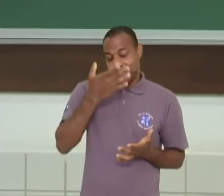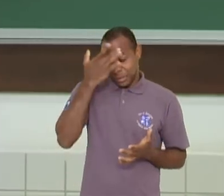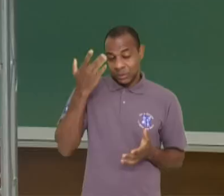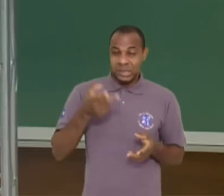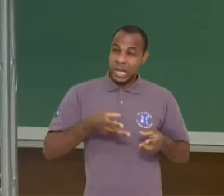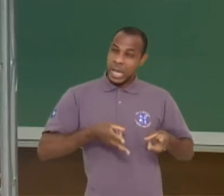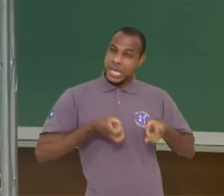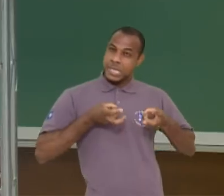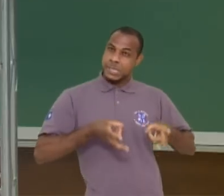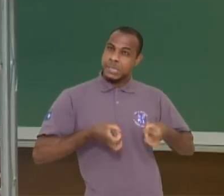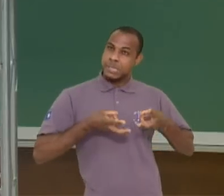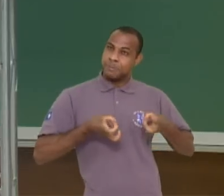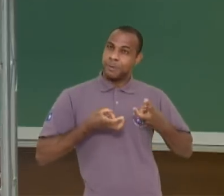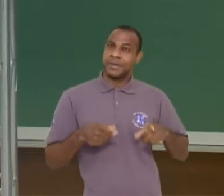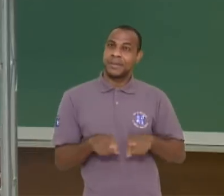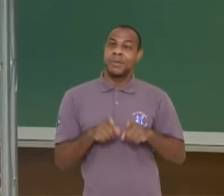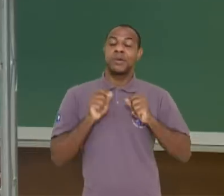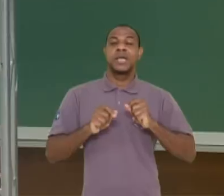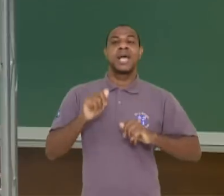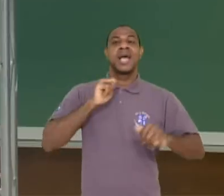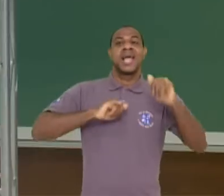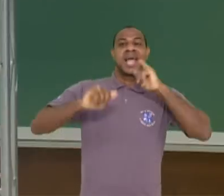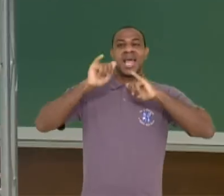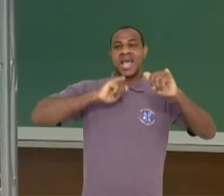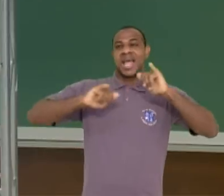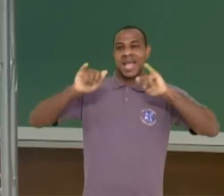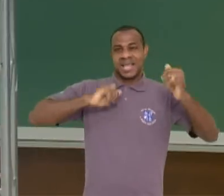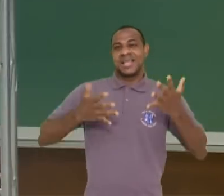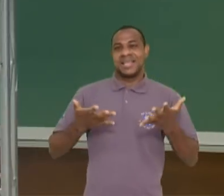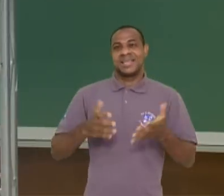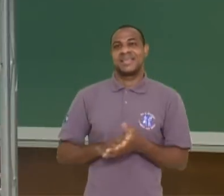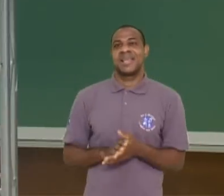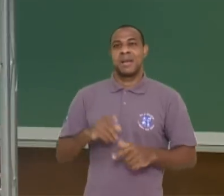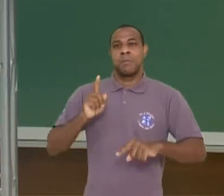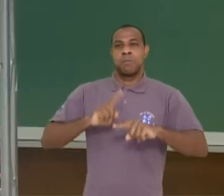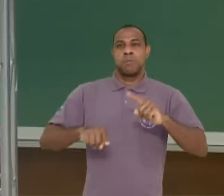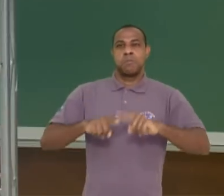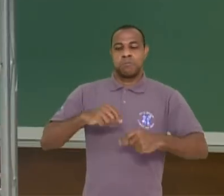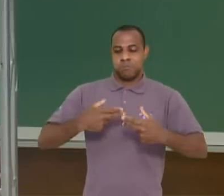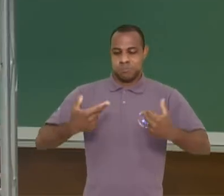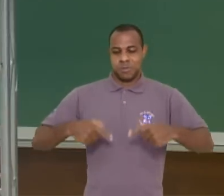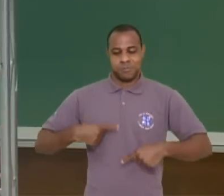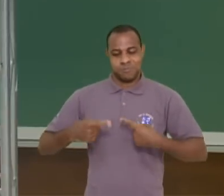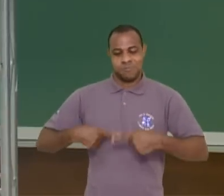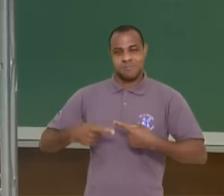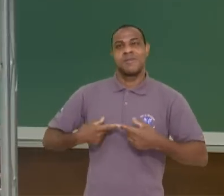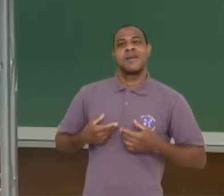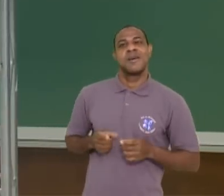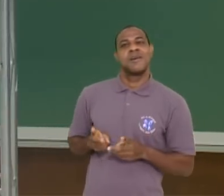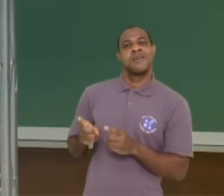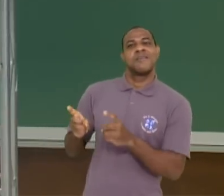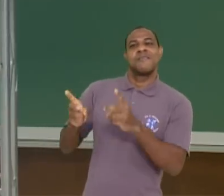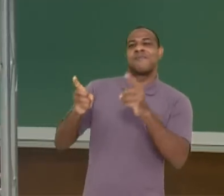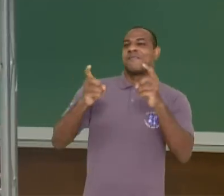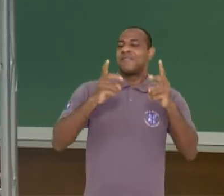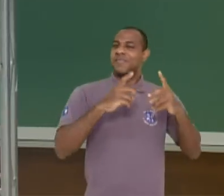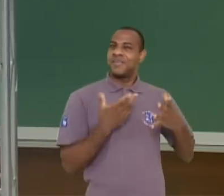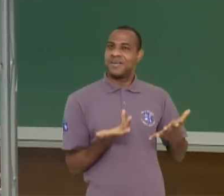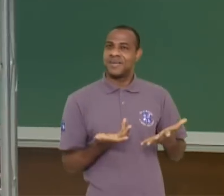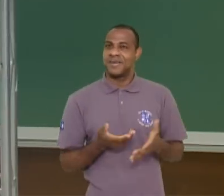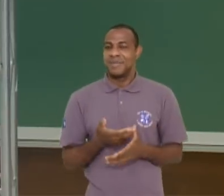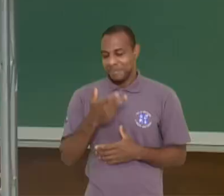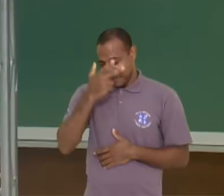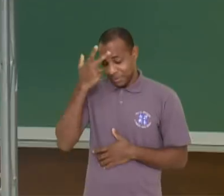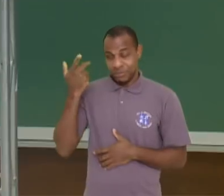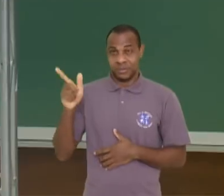muito na divulgação de produtos, de marcas e tudo mais, nesse sentido, né? Para como a pessoa acaba imitando, então acaba